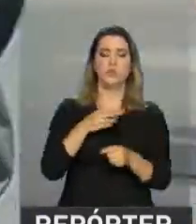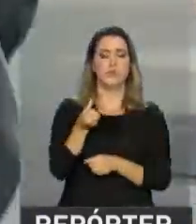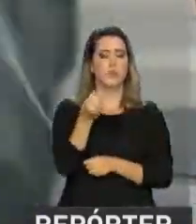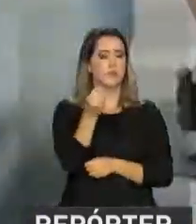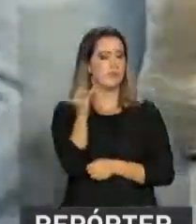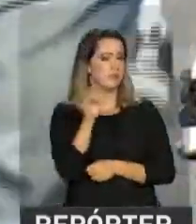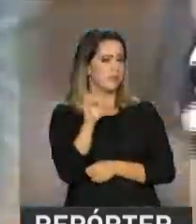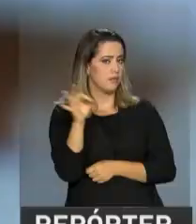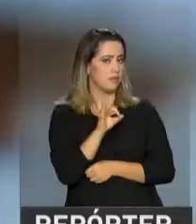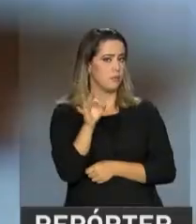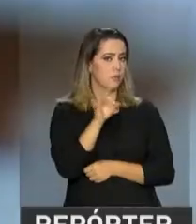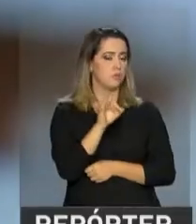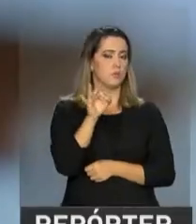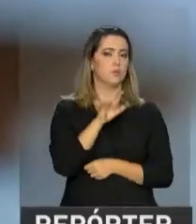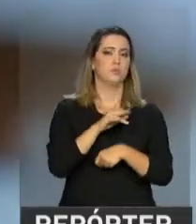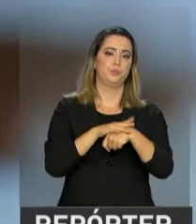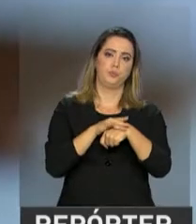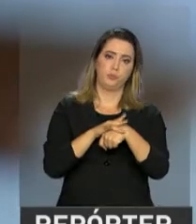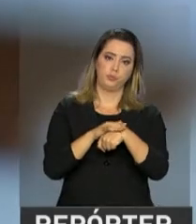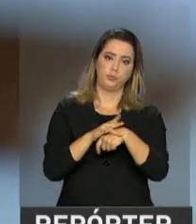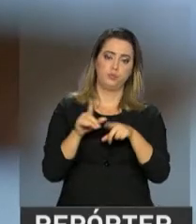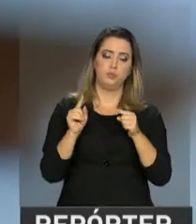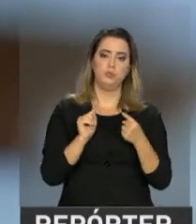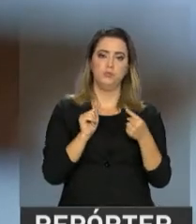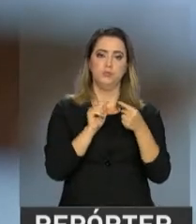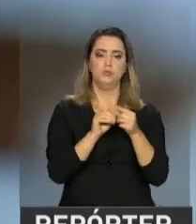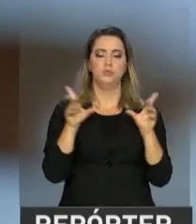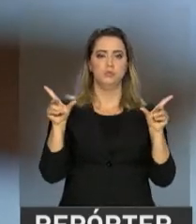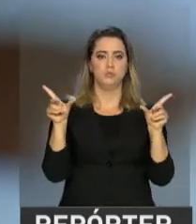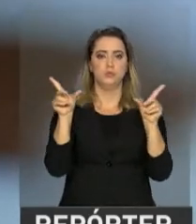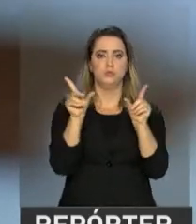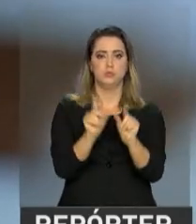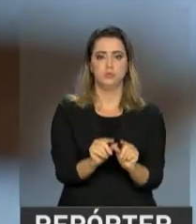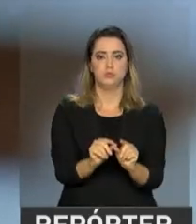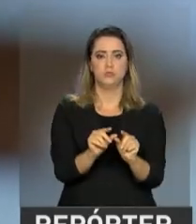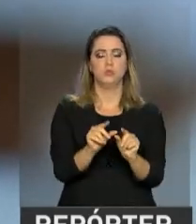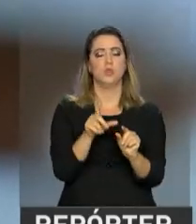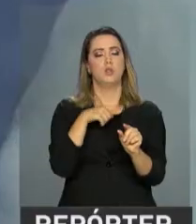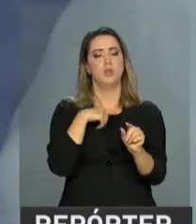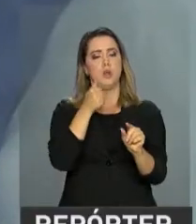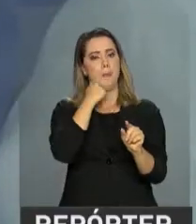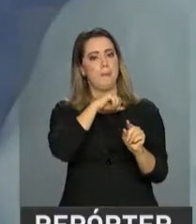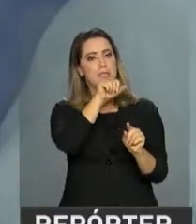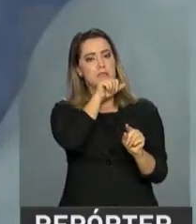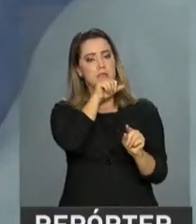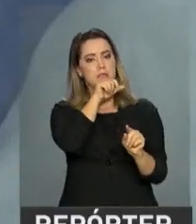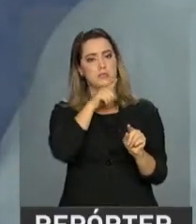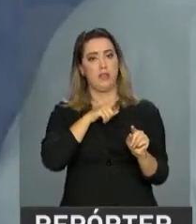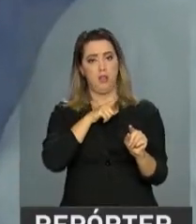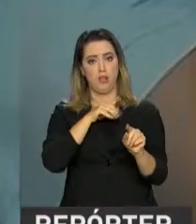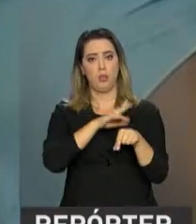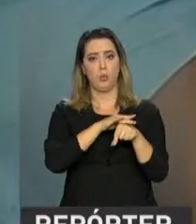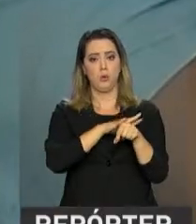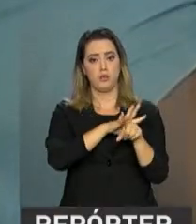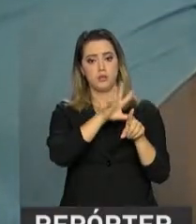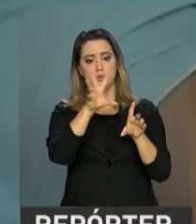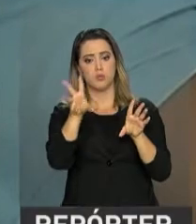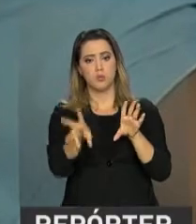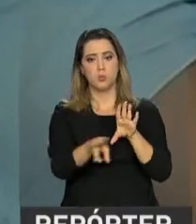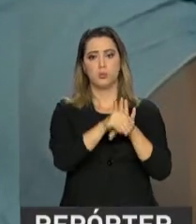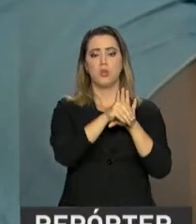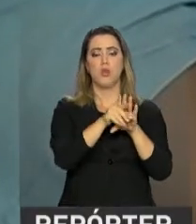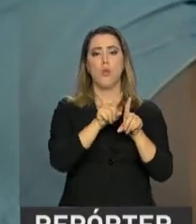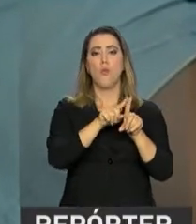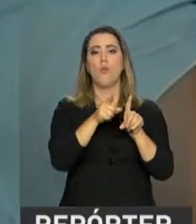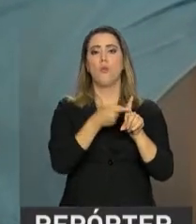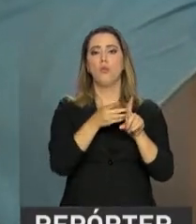dos casos de sífilis. Uma das metas é reduzir a sífilis congênita, passada das mães para os bebês durante a